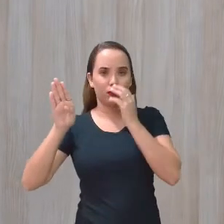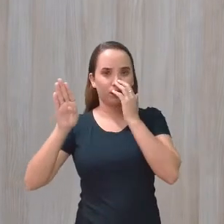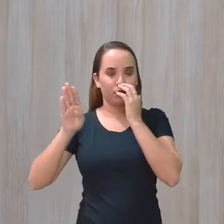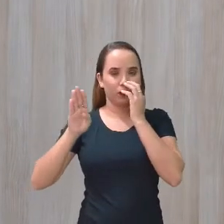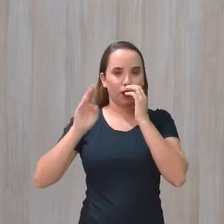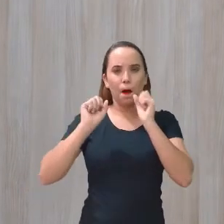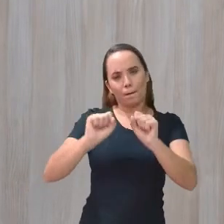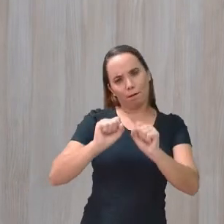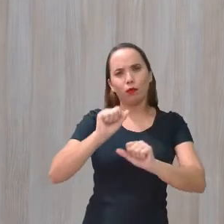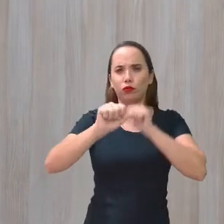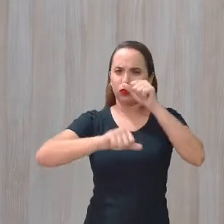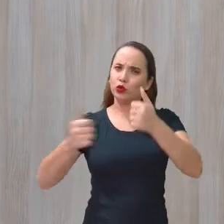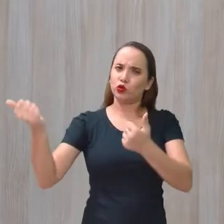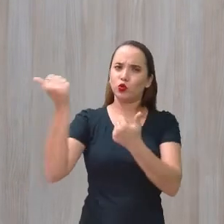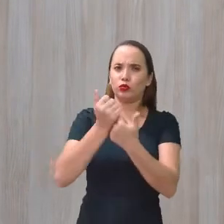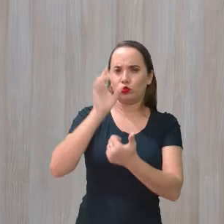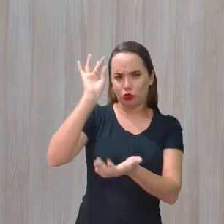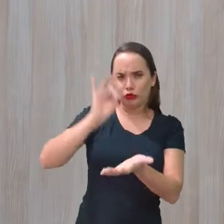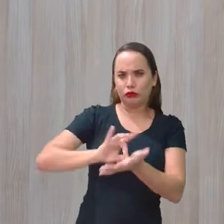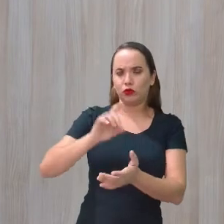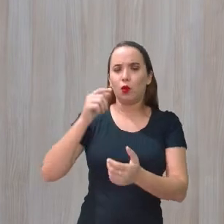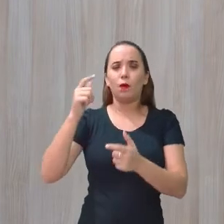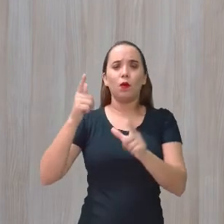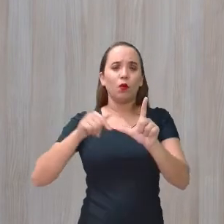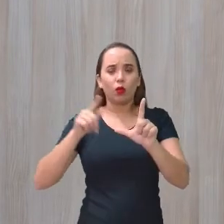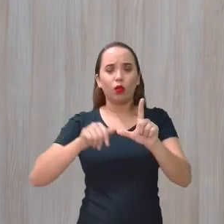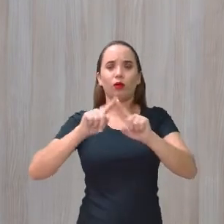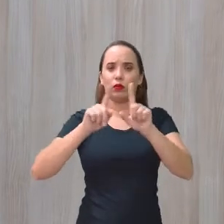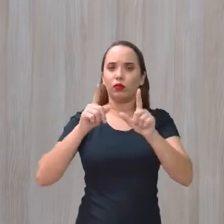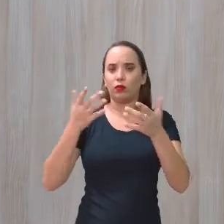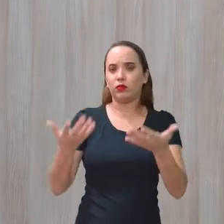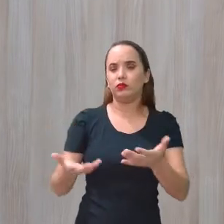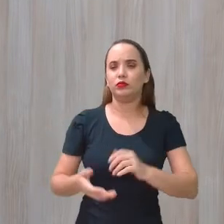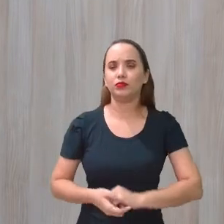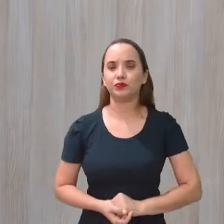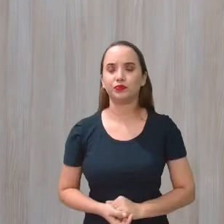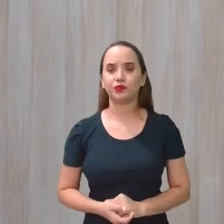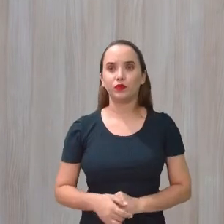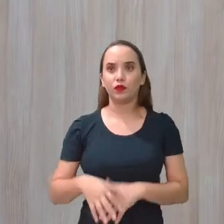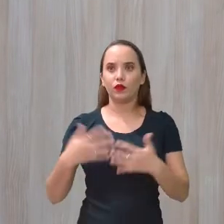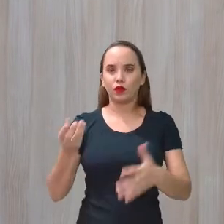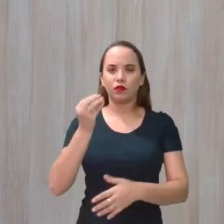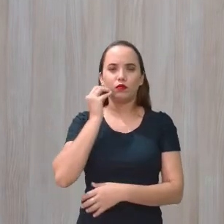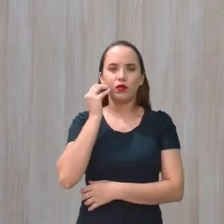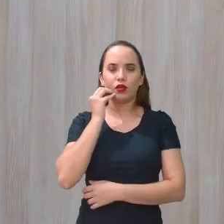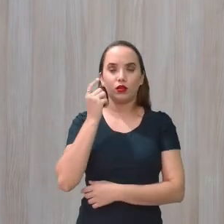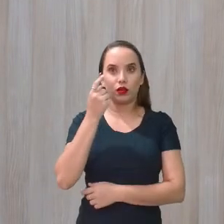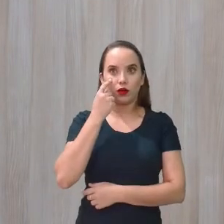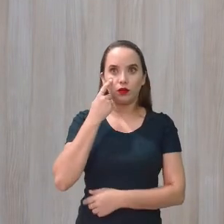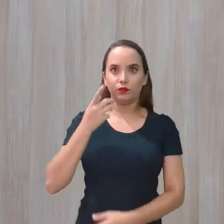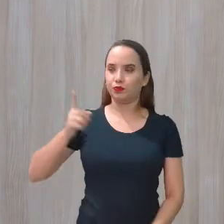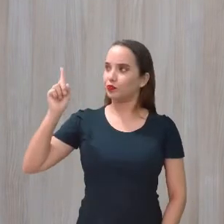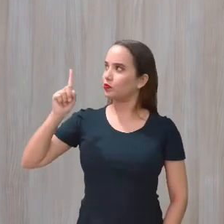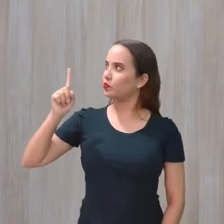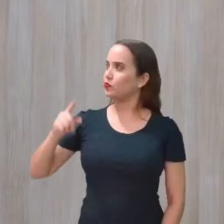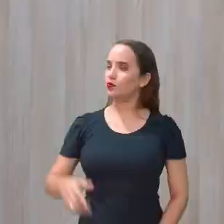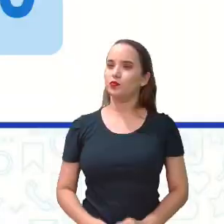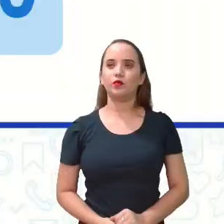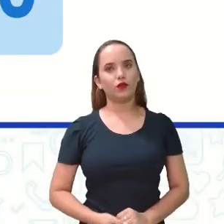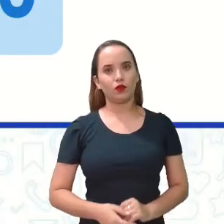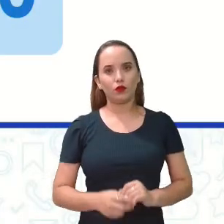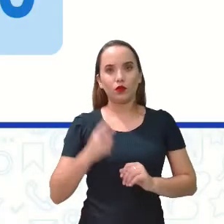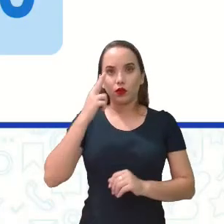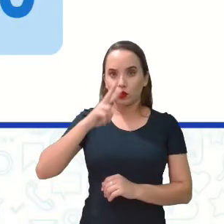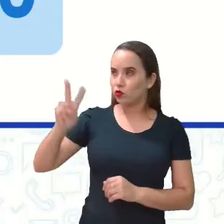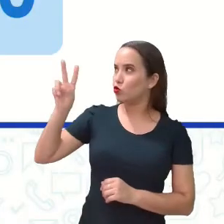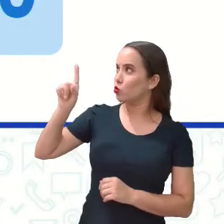X, Y, A, B, qualquer letra aí. Então vamos pela tentativa. Quando a gente olha aquele primeiro ali, ó, a bola de